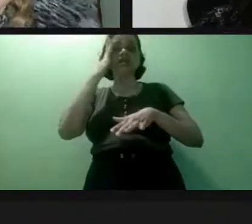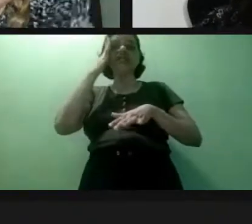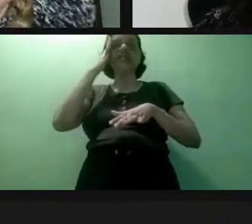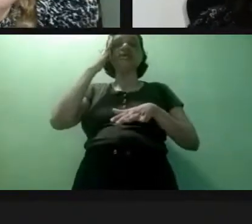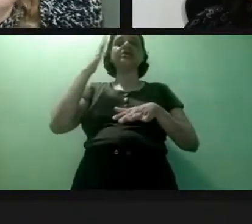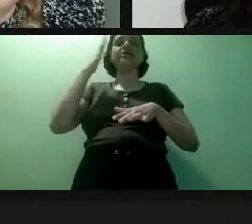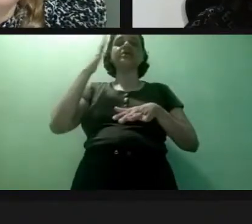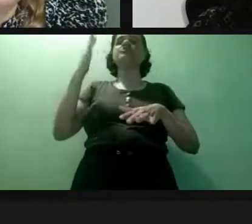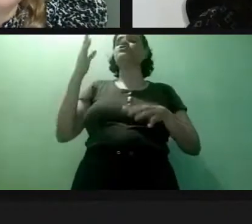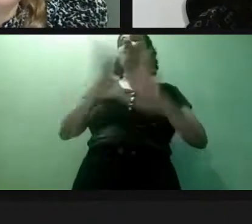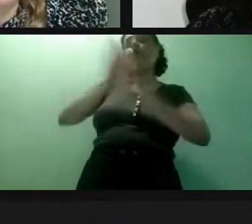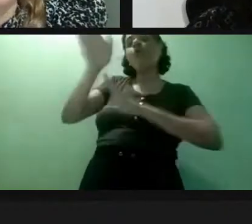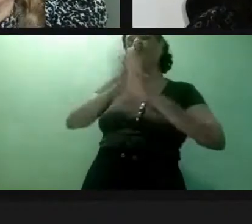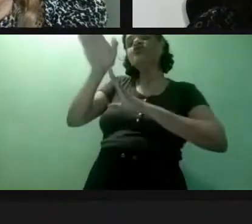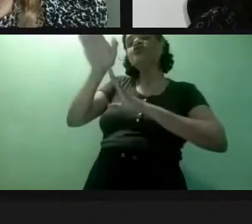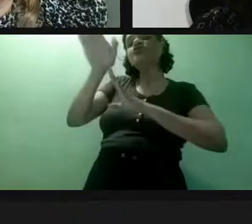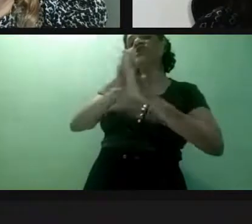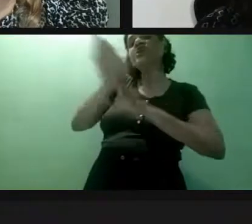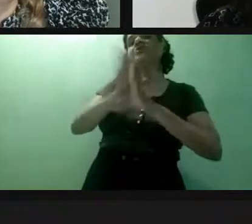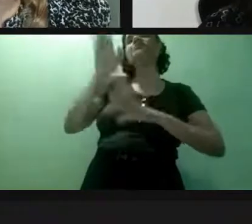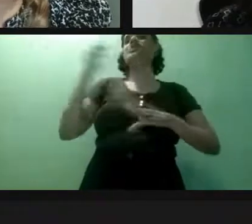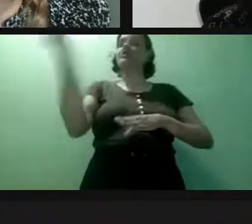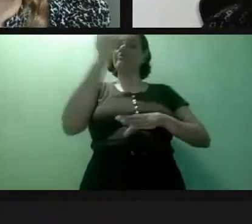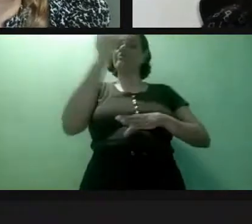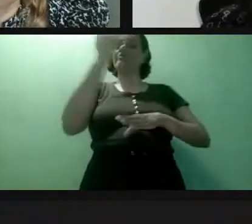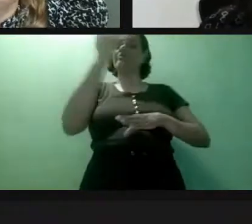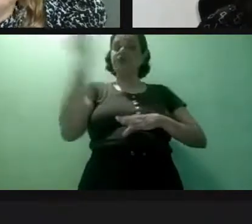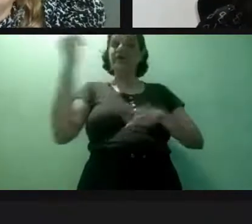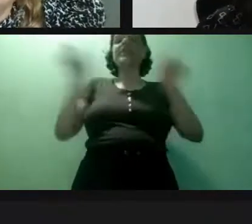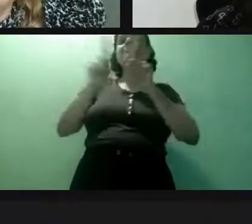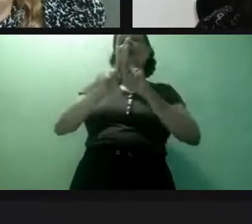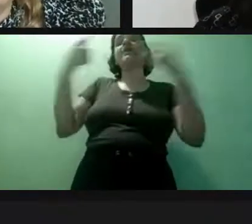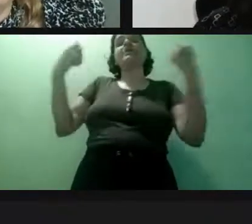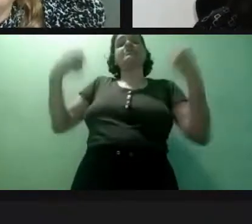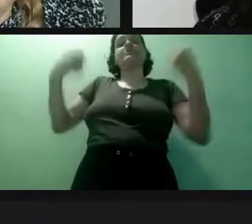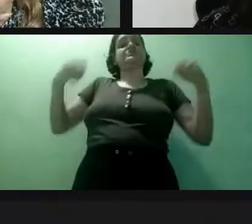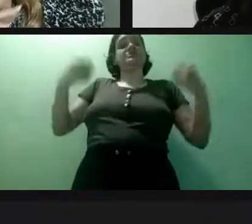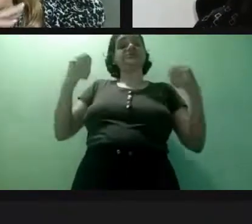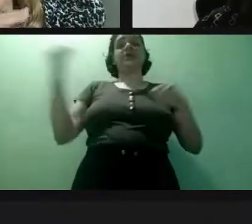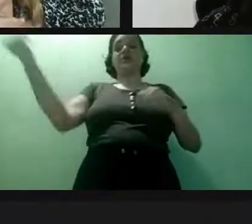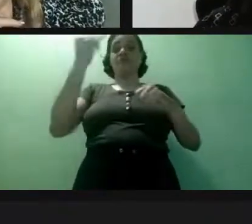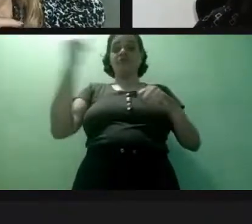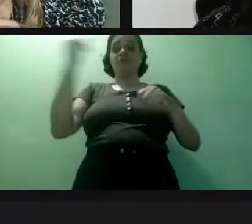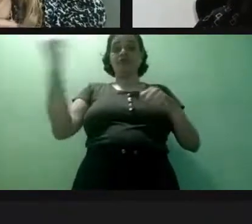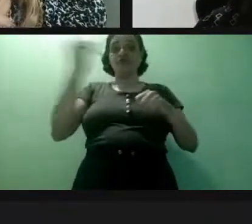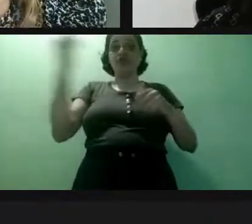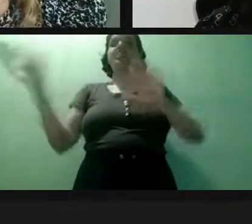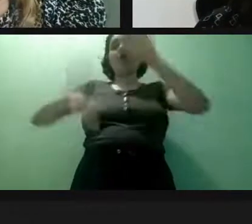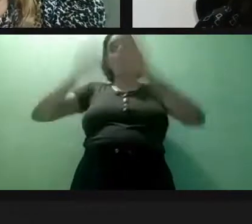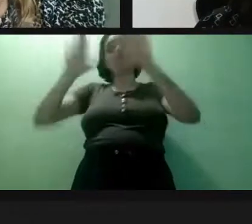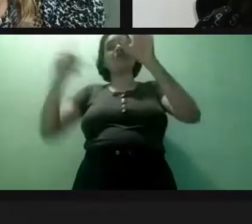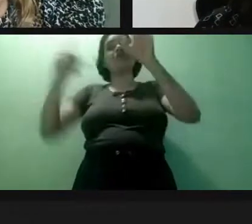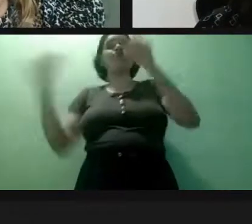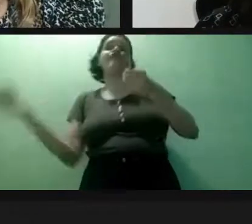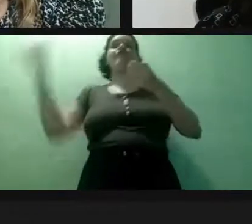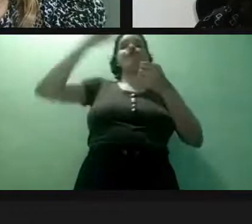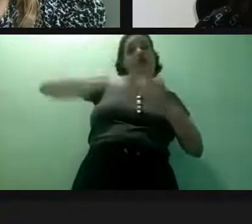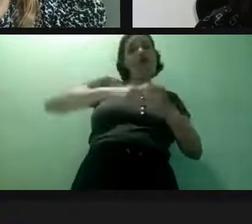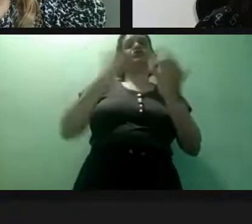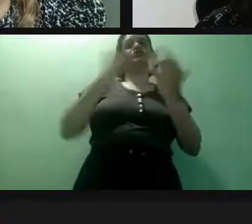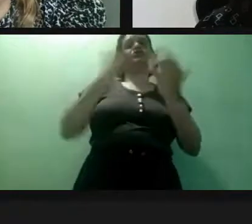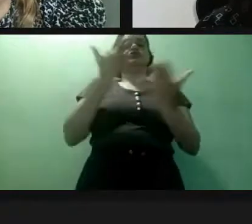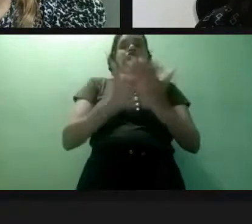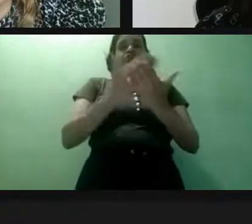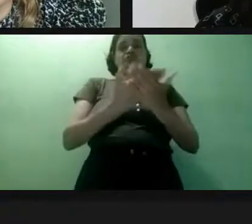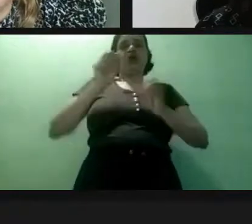essas orientações importantíssimas e necessárias para esse nosso possível retorno, né? Todas